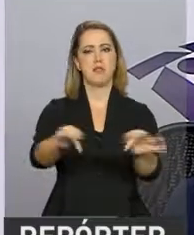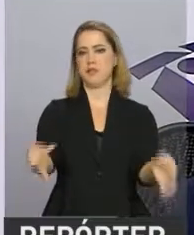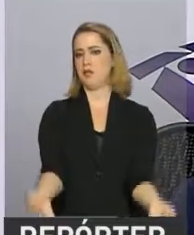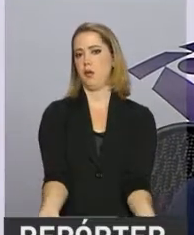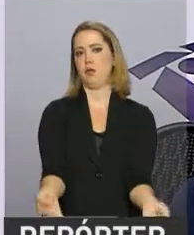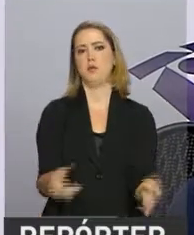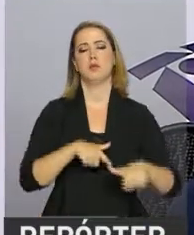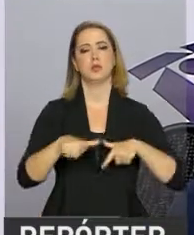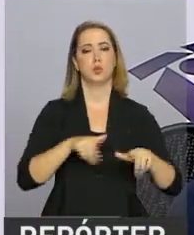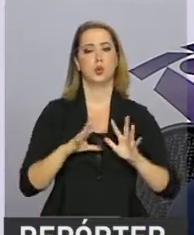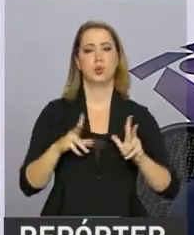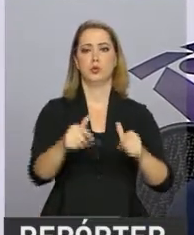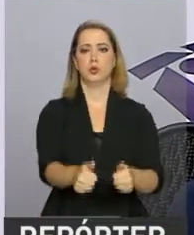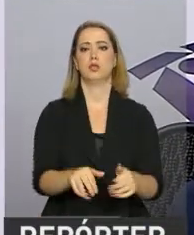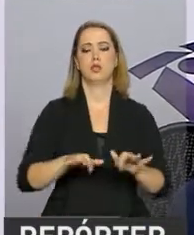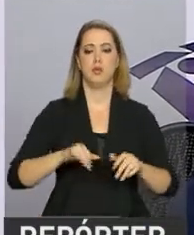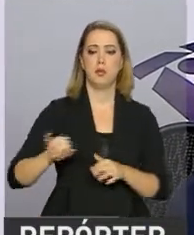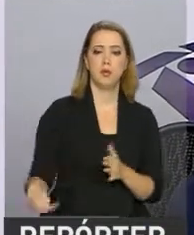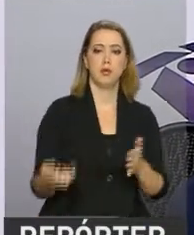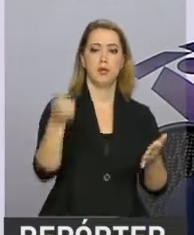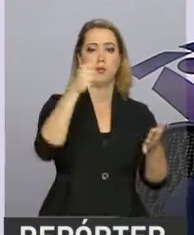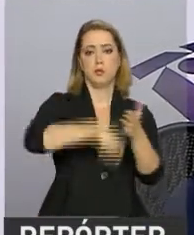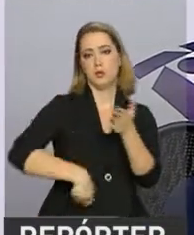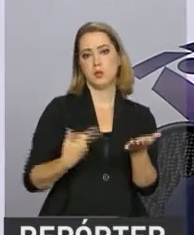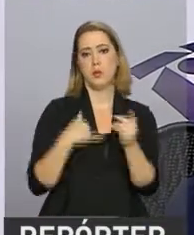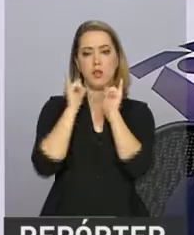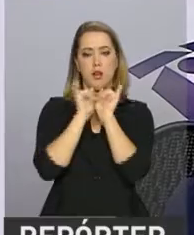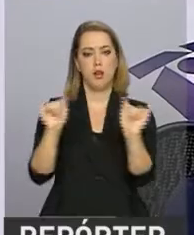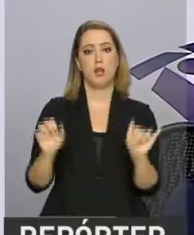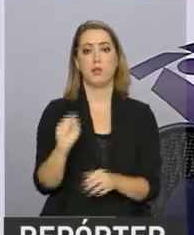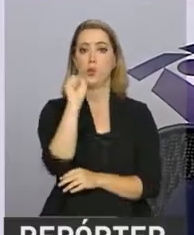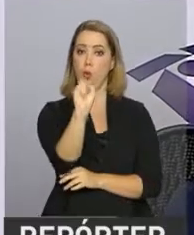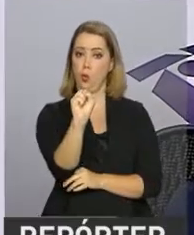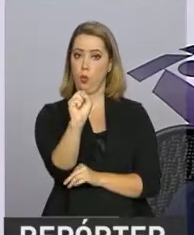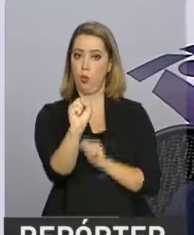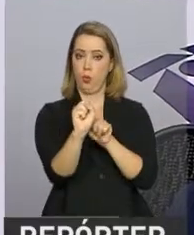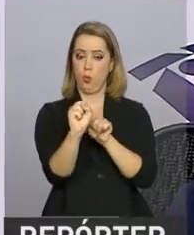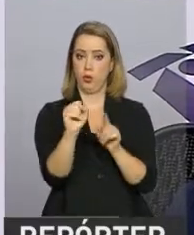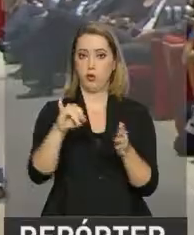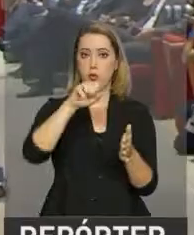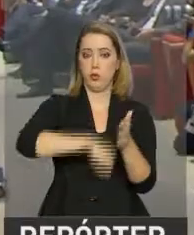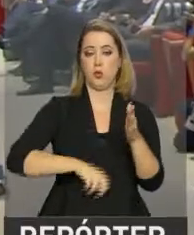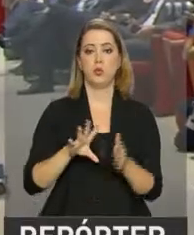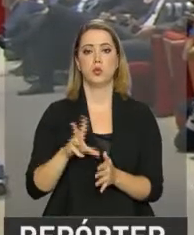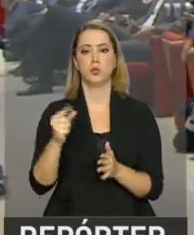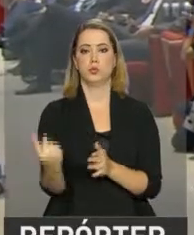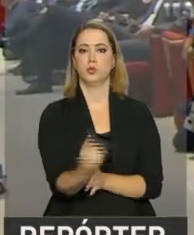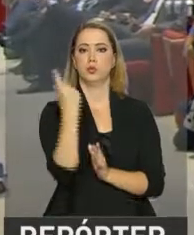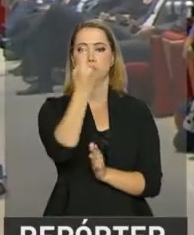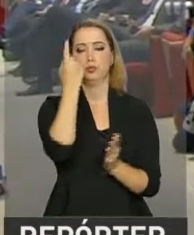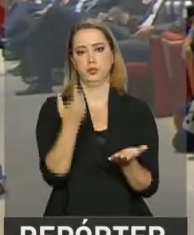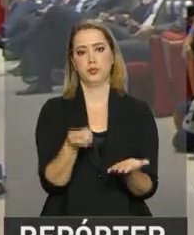das obrigações tributárias por que as empresas elas declaram e pagam oito tributos uma guia só todos os meses no rio de